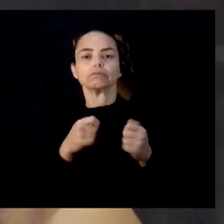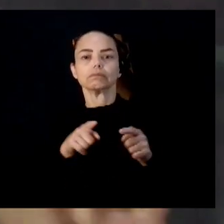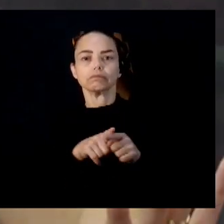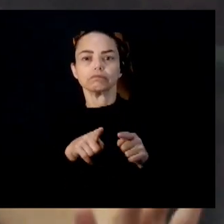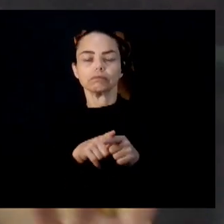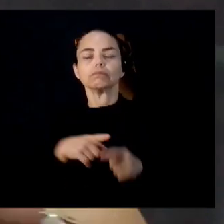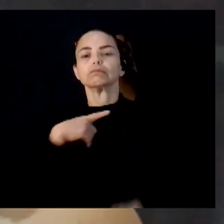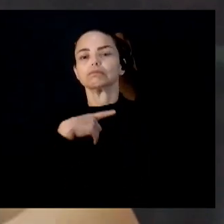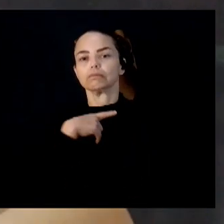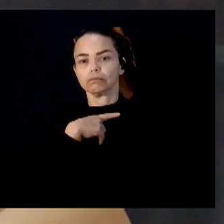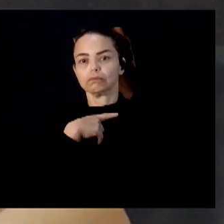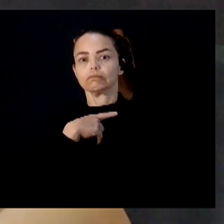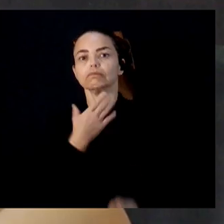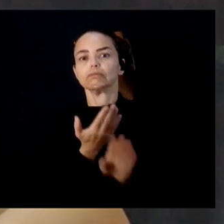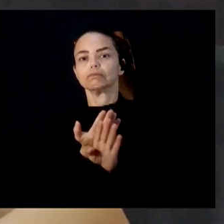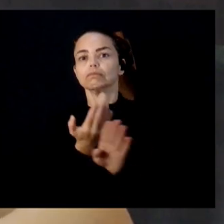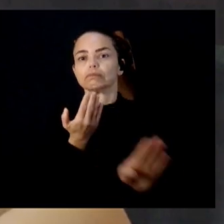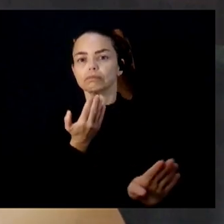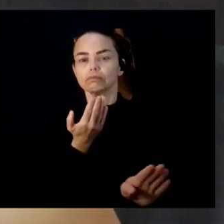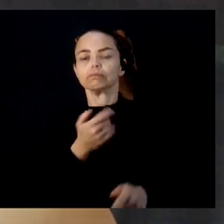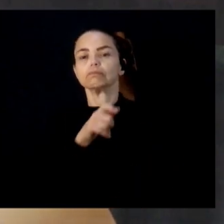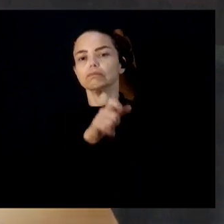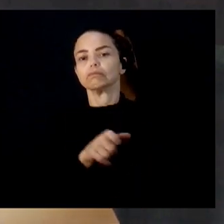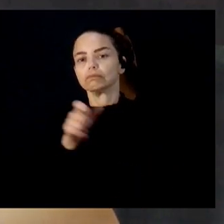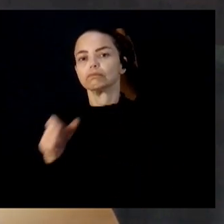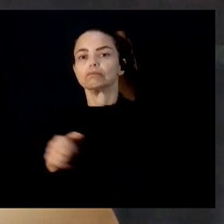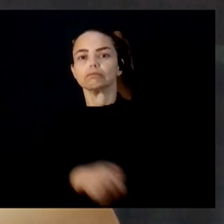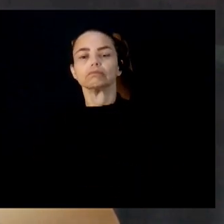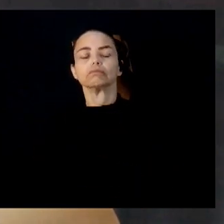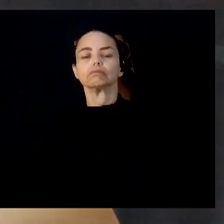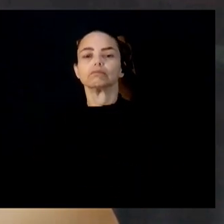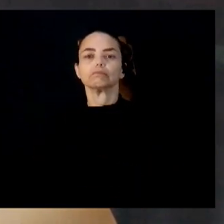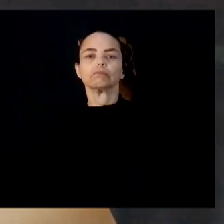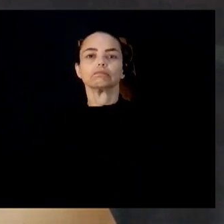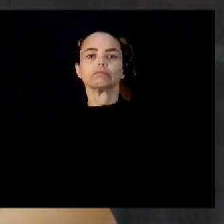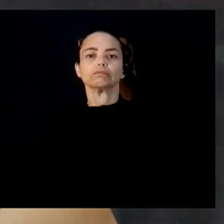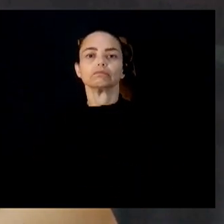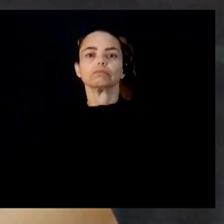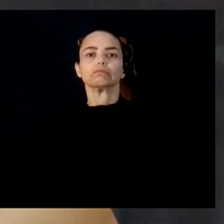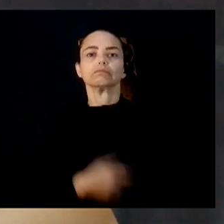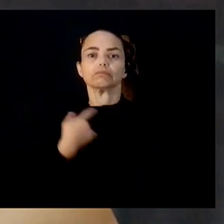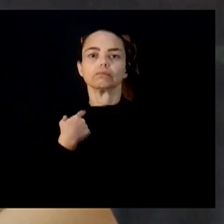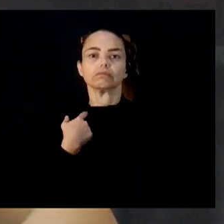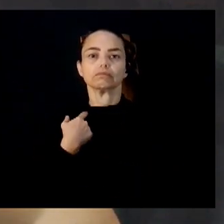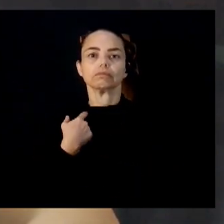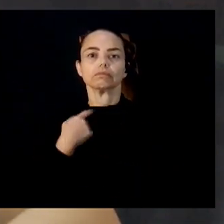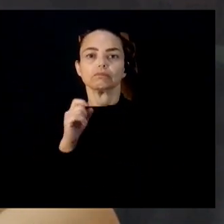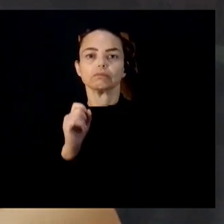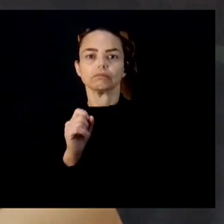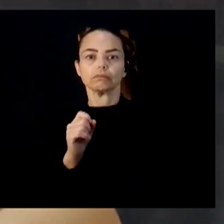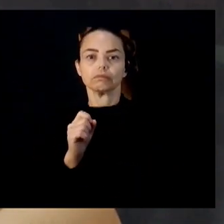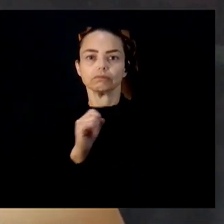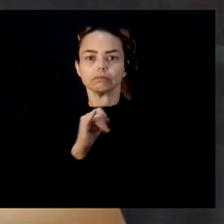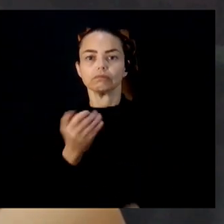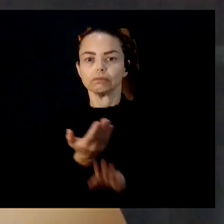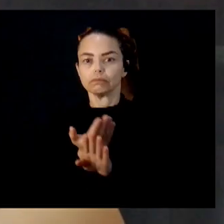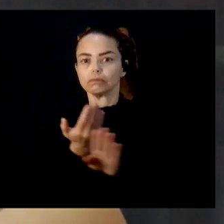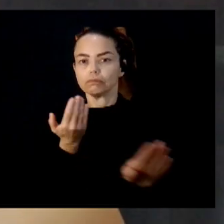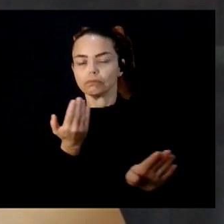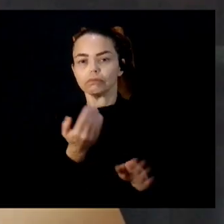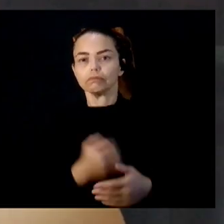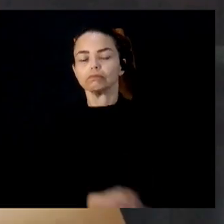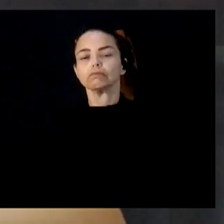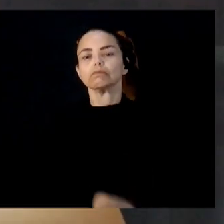aquele afastamento, existem as pessoas que entram num individualismo, igual a Karina falou, que se afasta. Mas tem